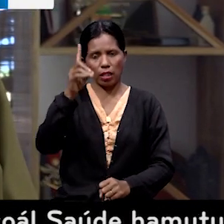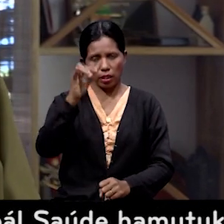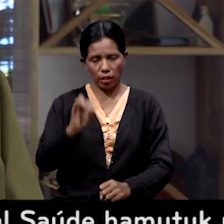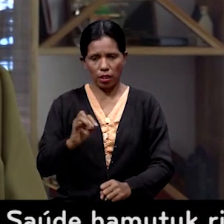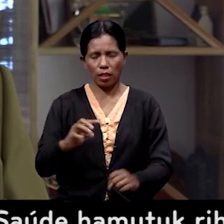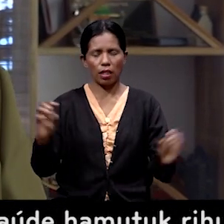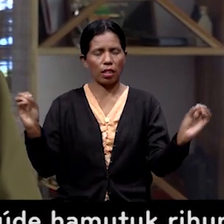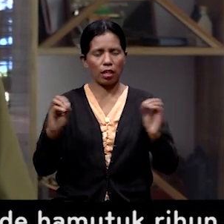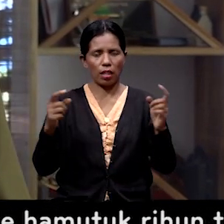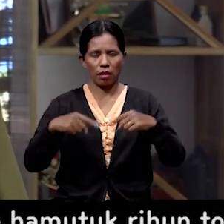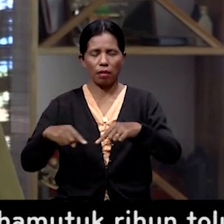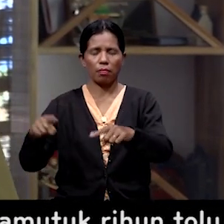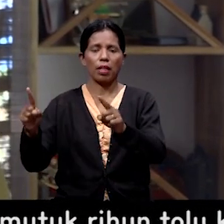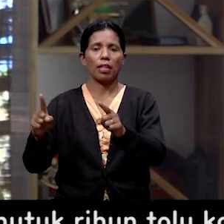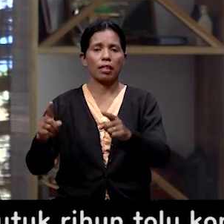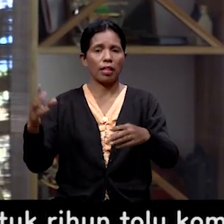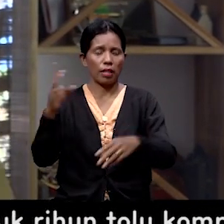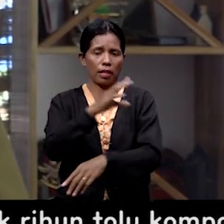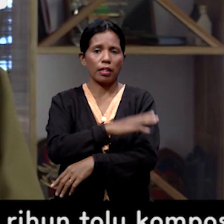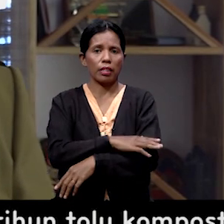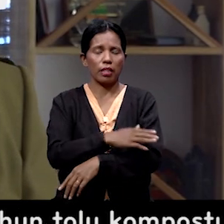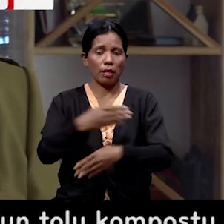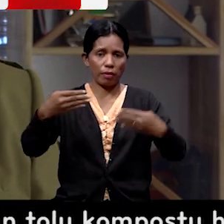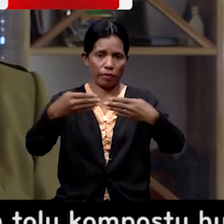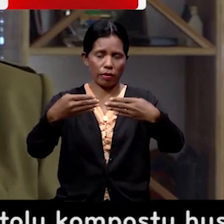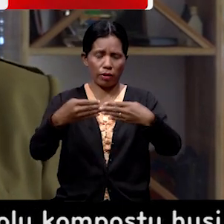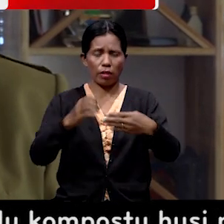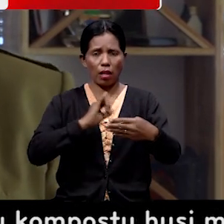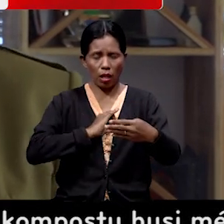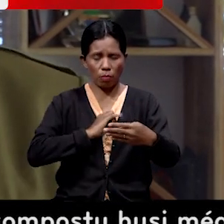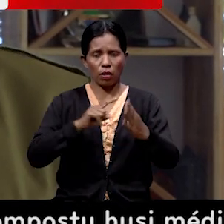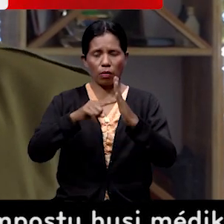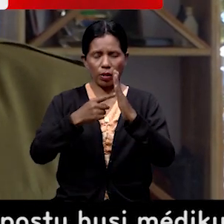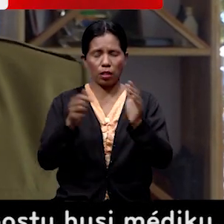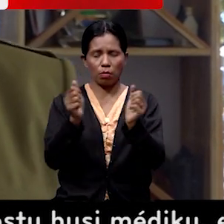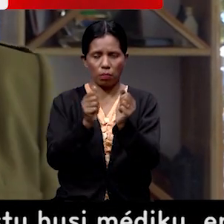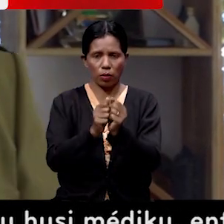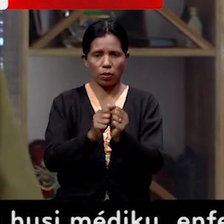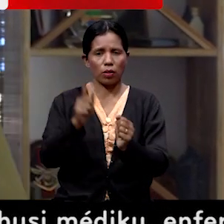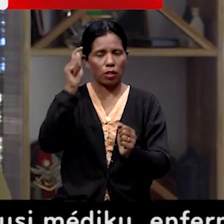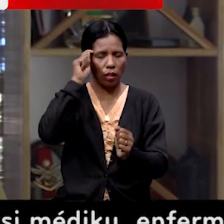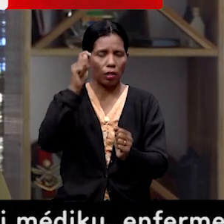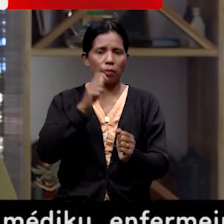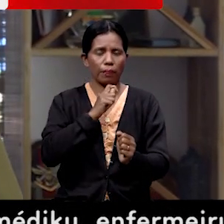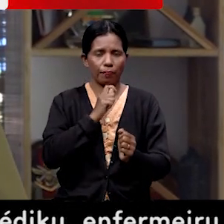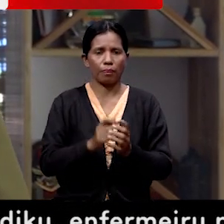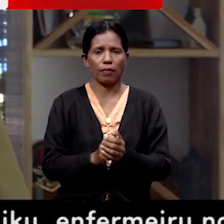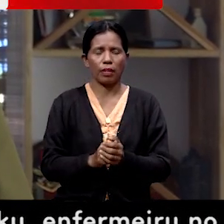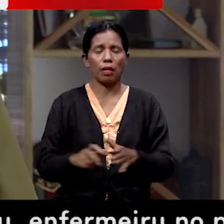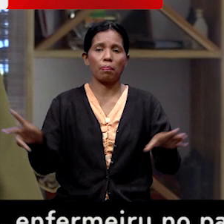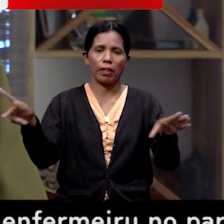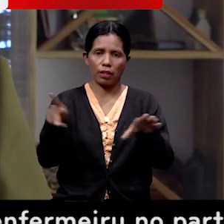ba distrito fronteira. Haumak hahu ho taur materuak. Par marca